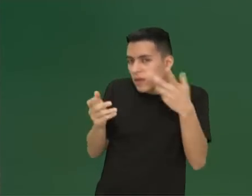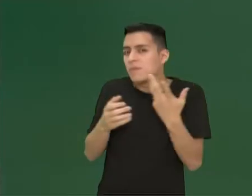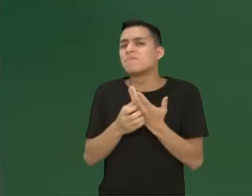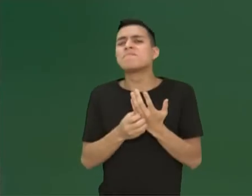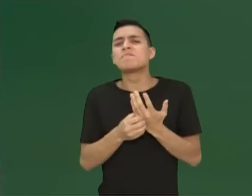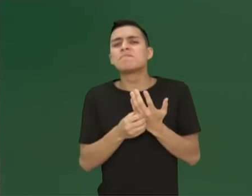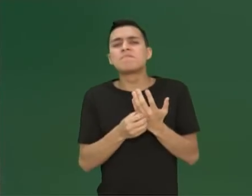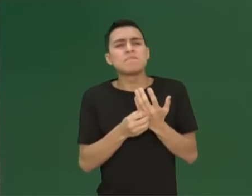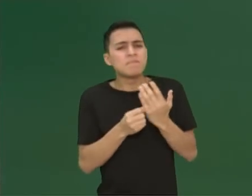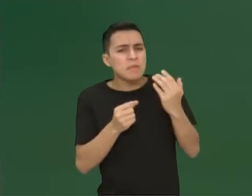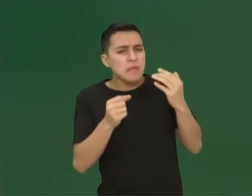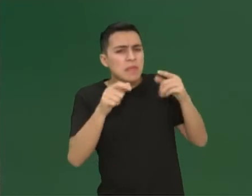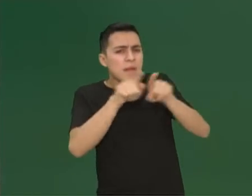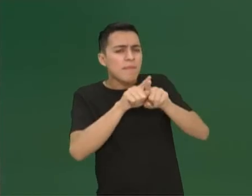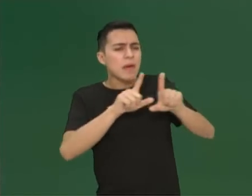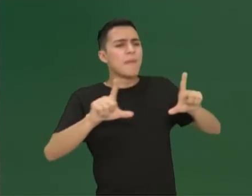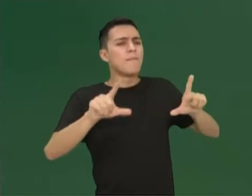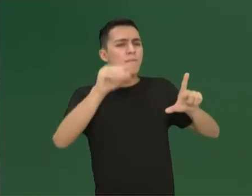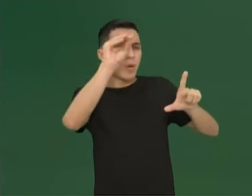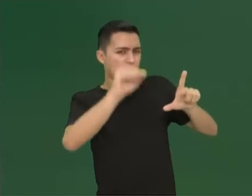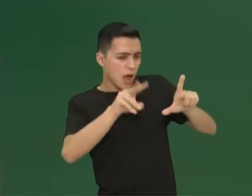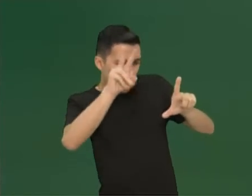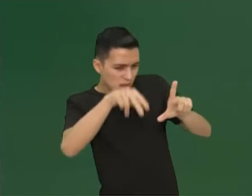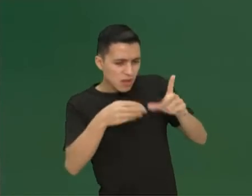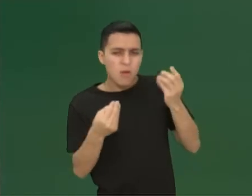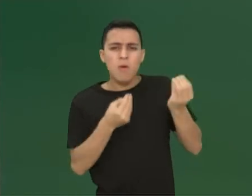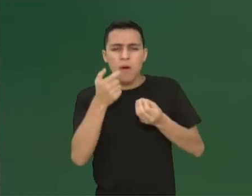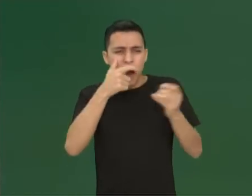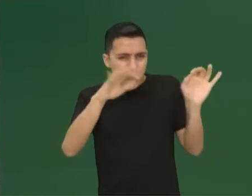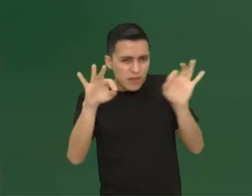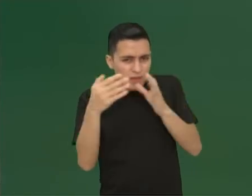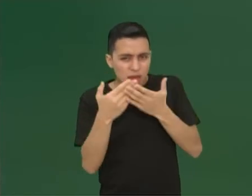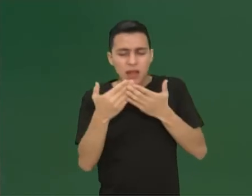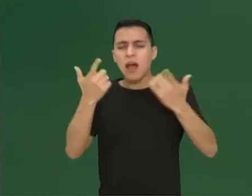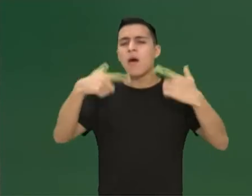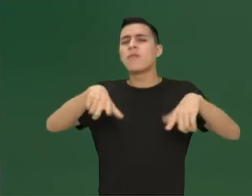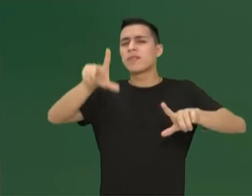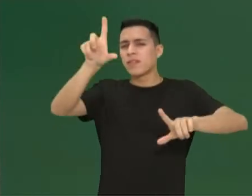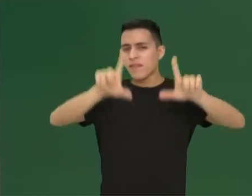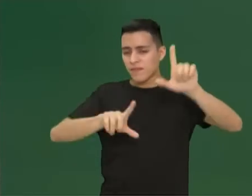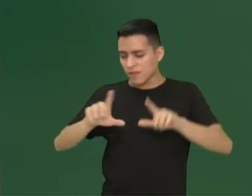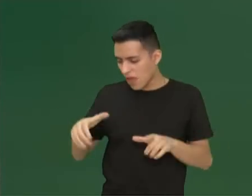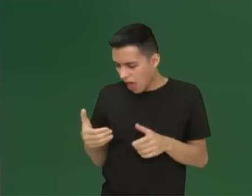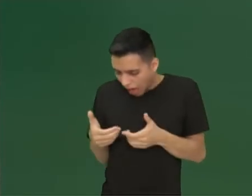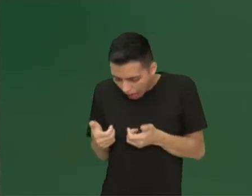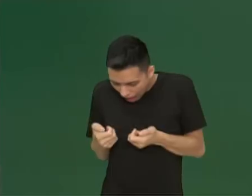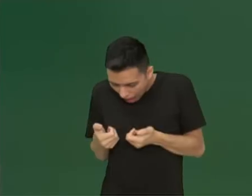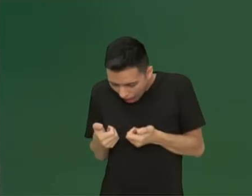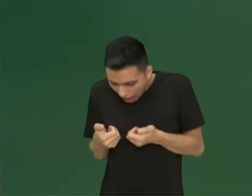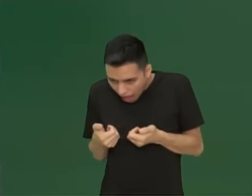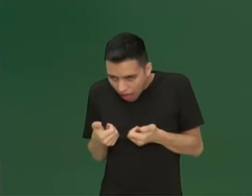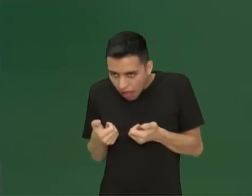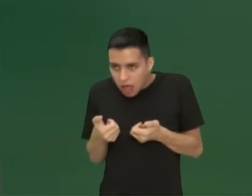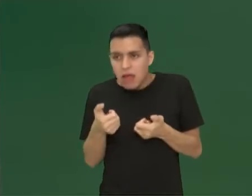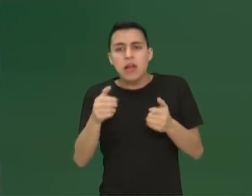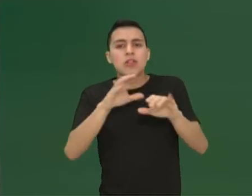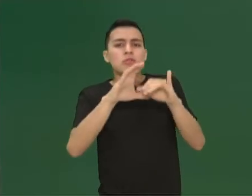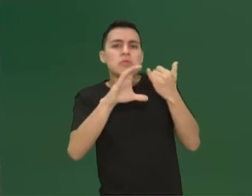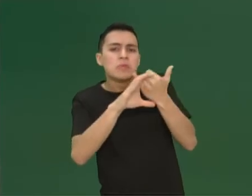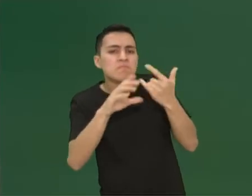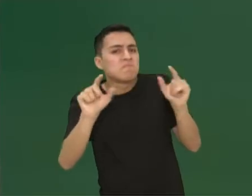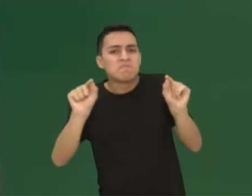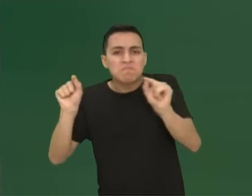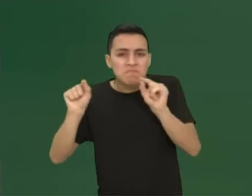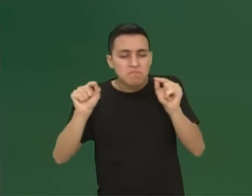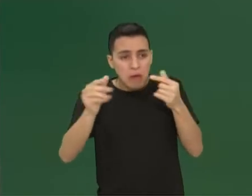Está lendo o mural? Está assistindo as aulas por onde? Pela televisão, pelo aplicativo, pelo YouTube? Não importa por onde